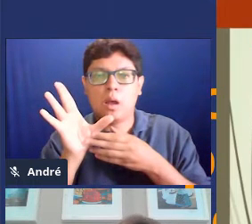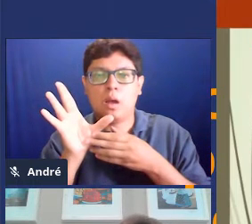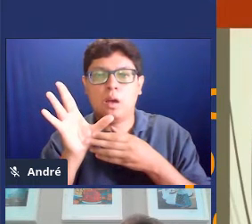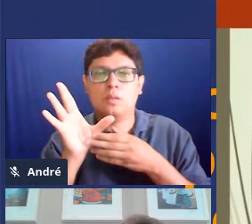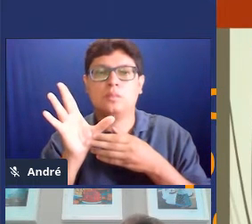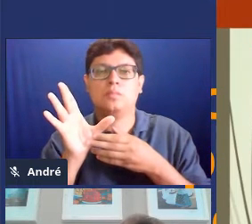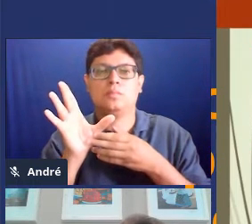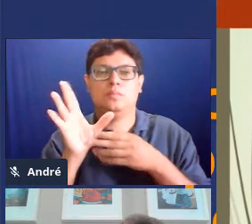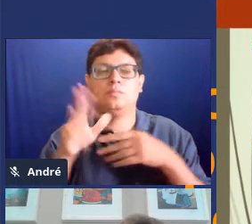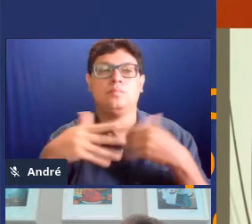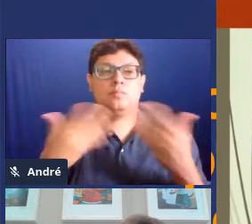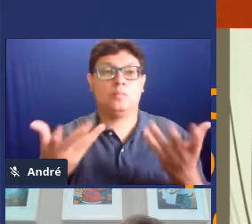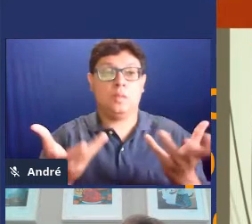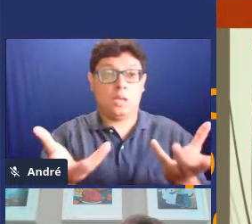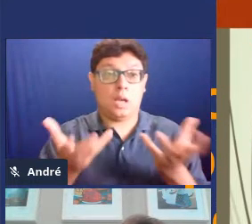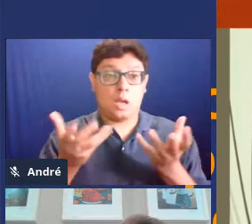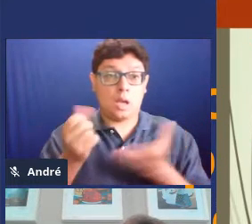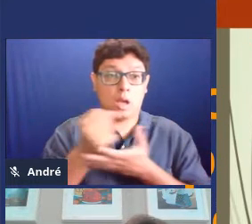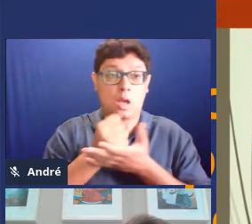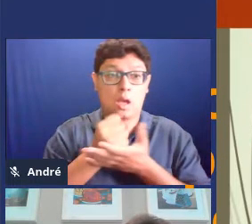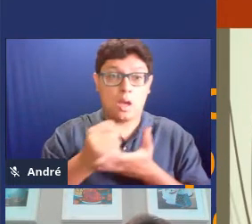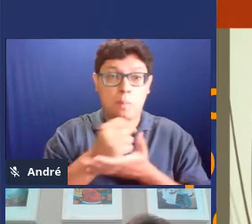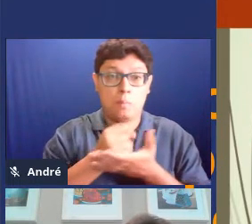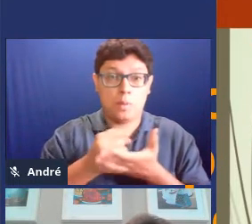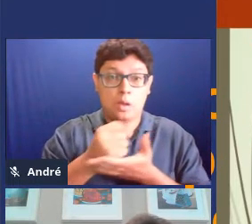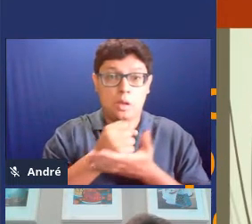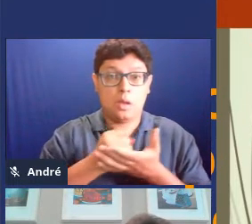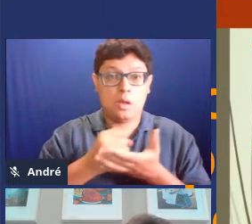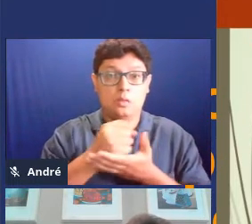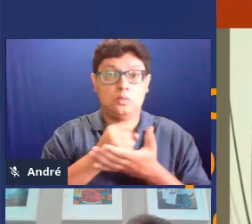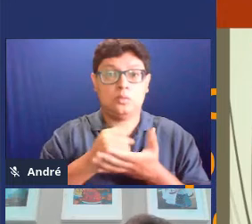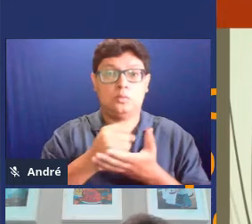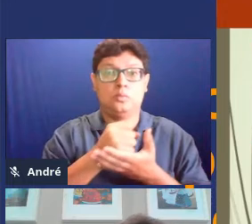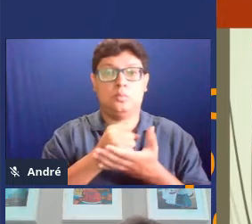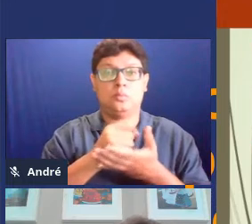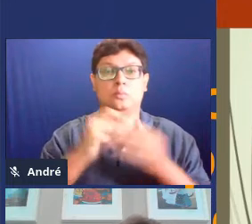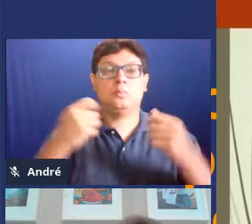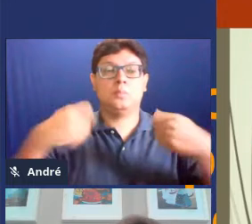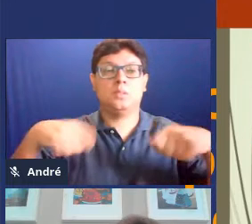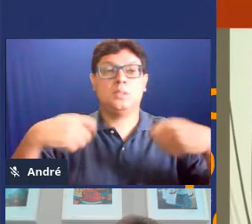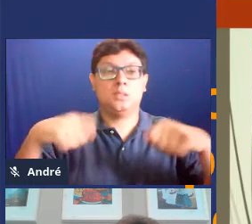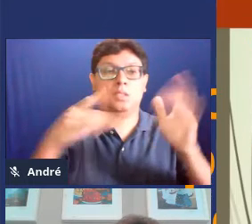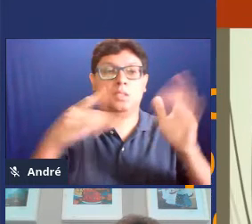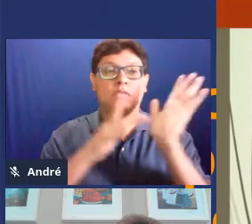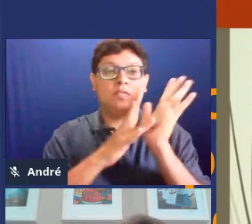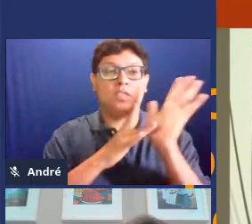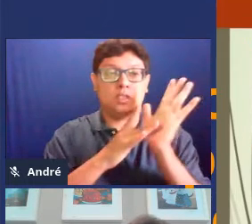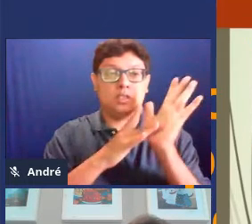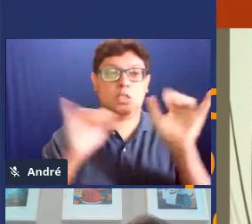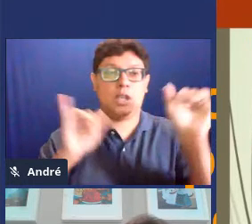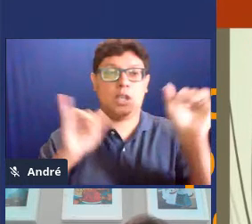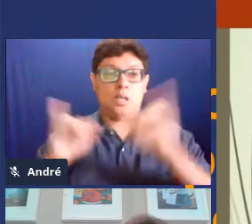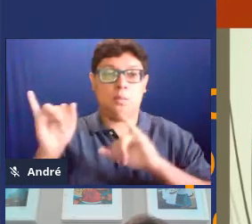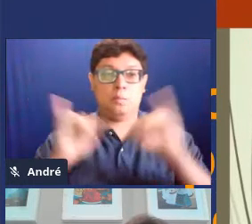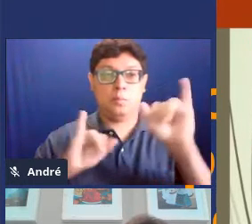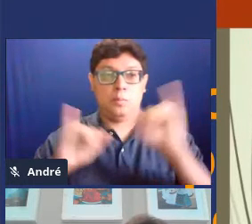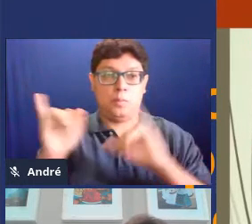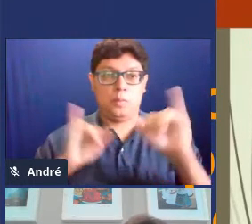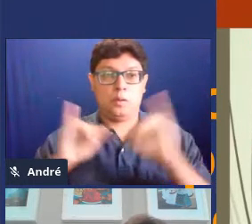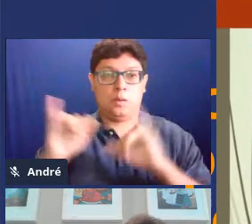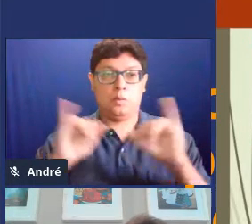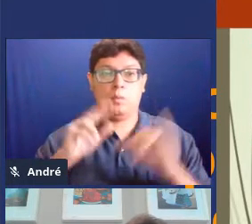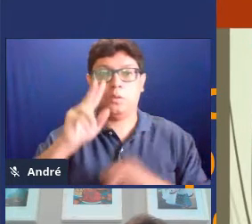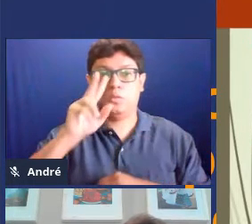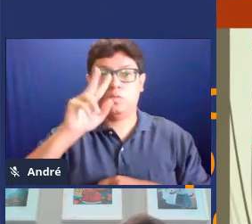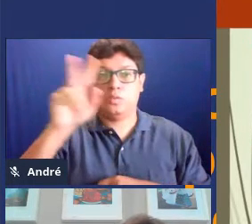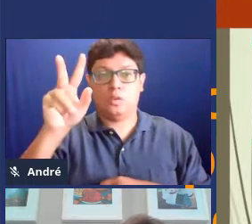receptor, imitar a ação desse químico para aumentar o efeito daquela ação Então, eu dou um remédio